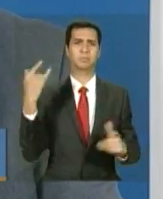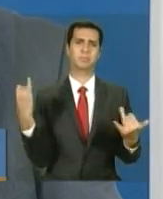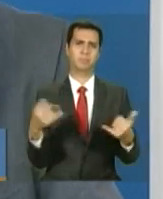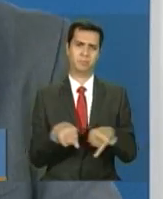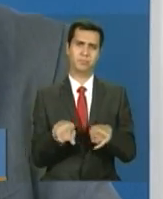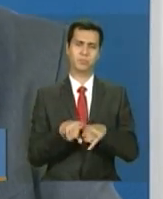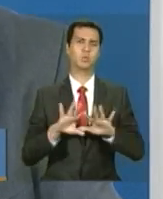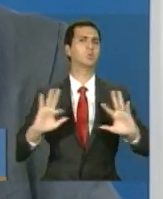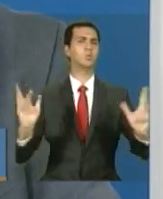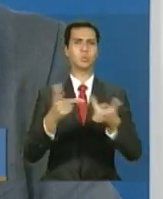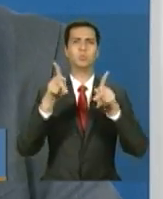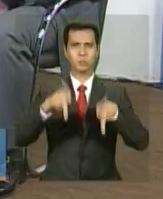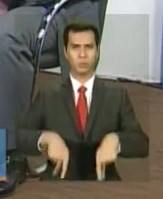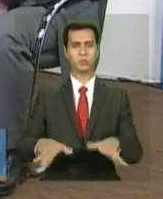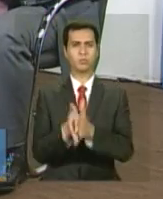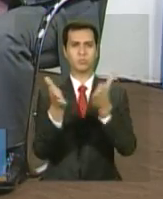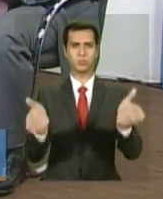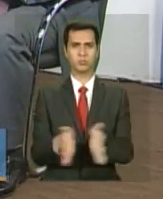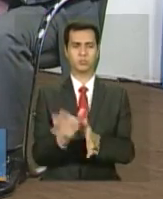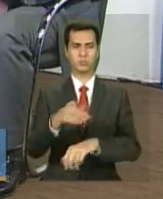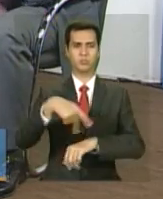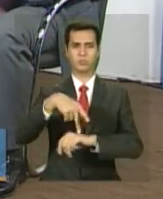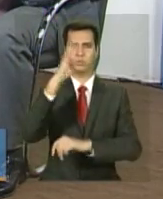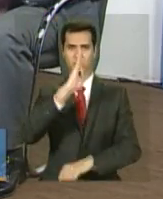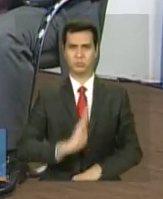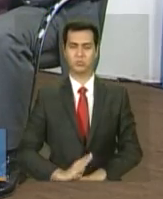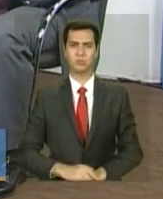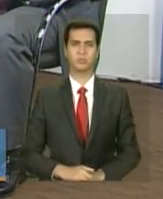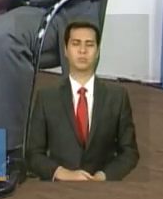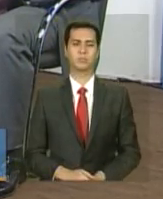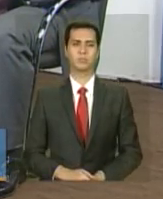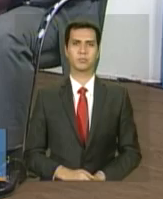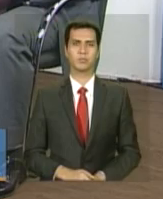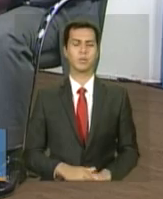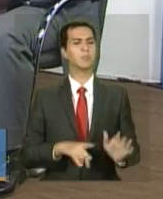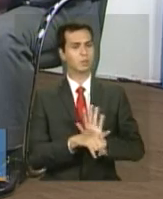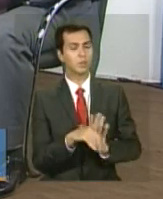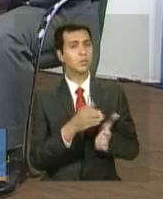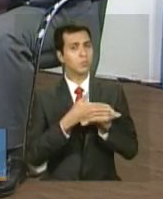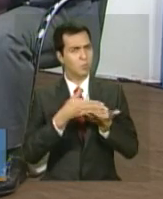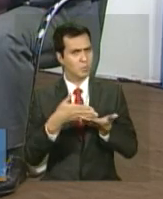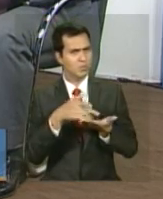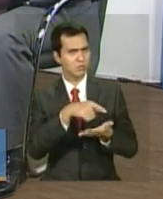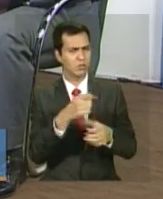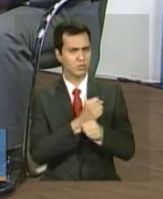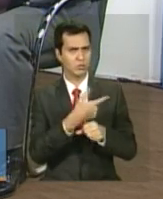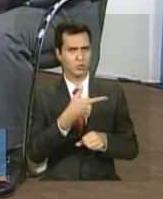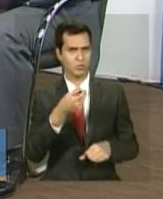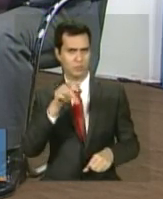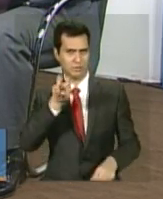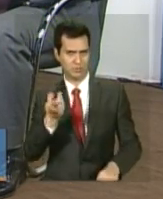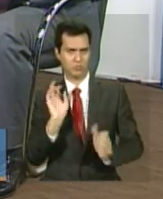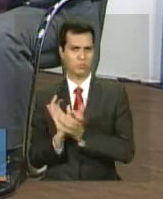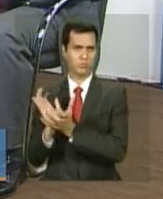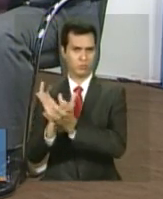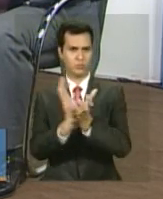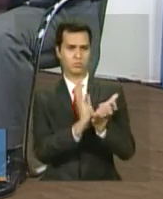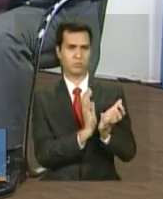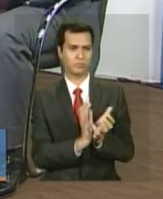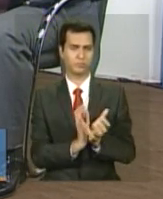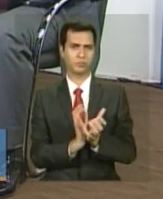extrema pobreza do país trolas indígenas Desde 2005 exatamente e esses outros grupos específicos a partir